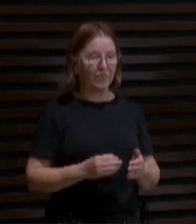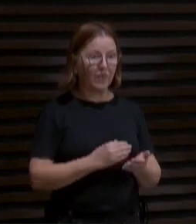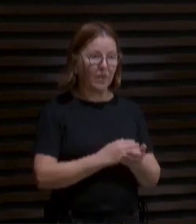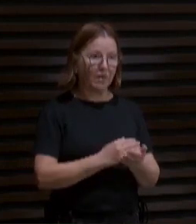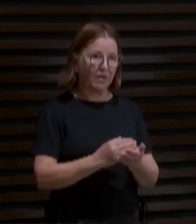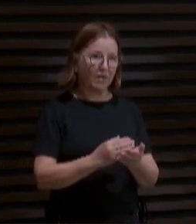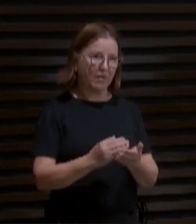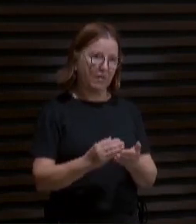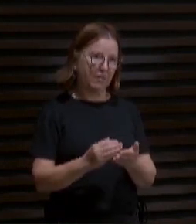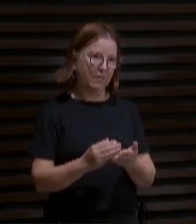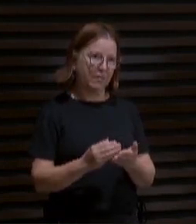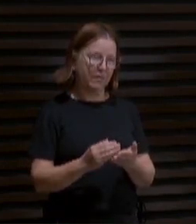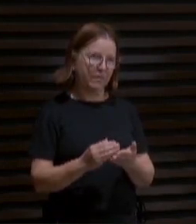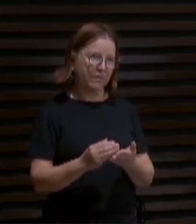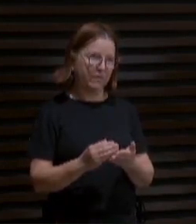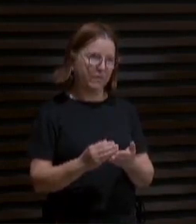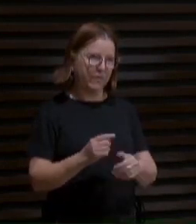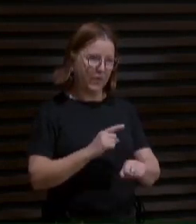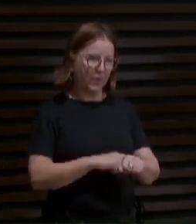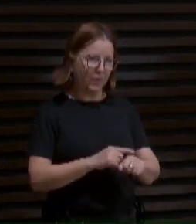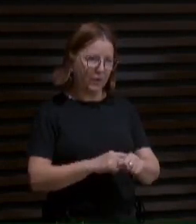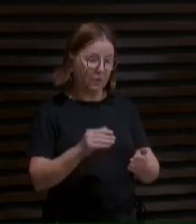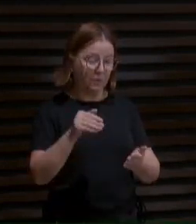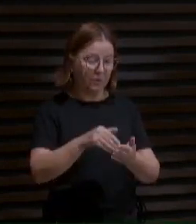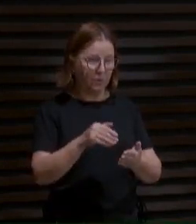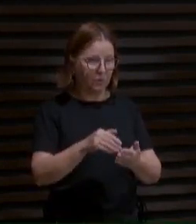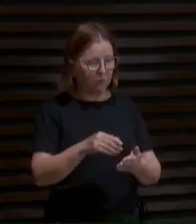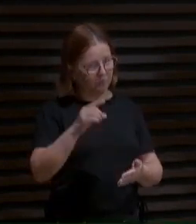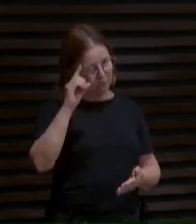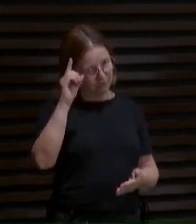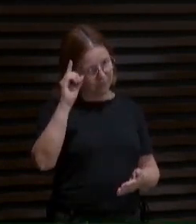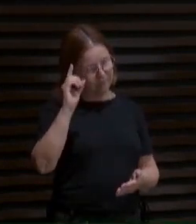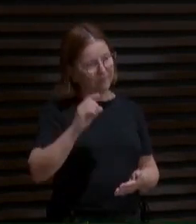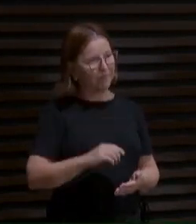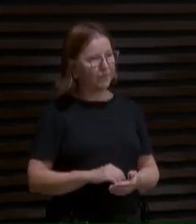Começa o tempo dos últimos dias.